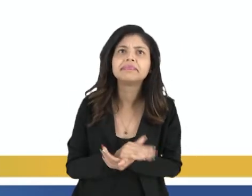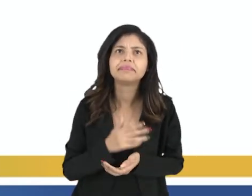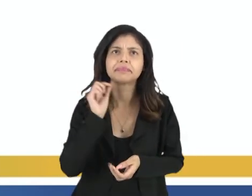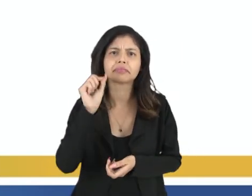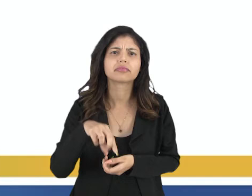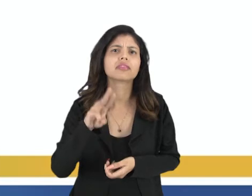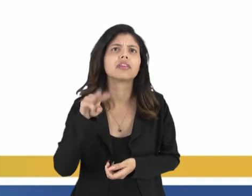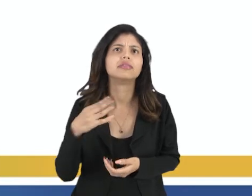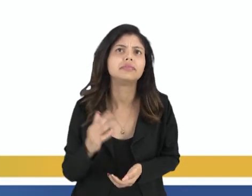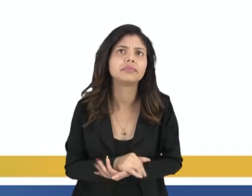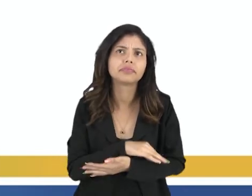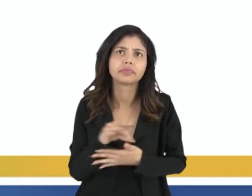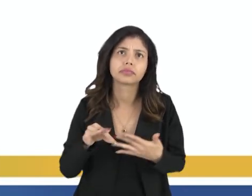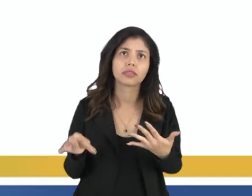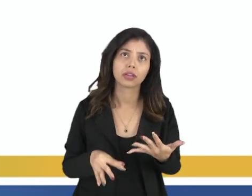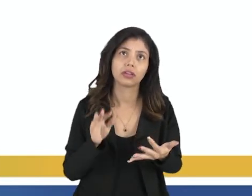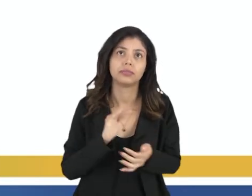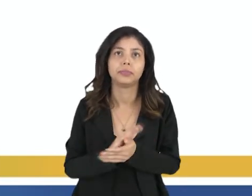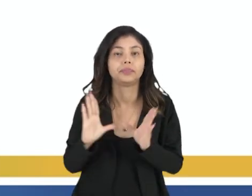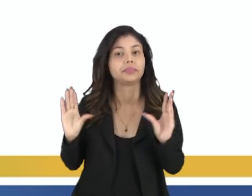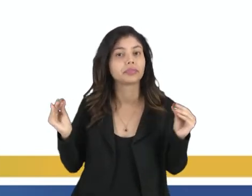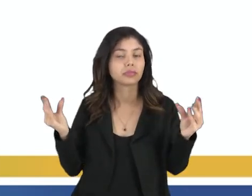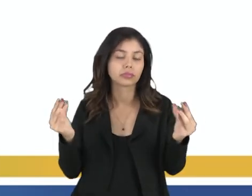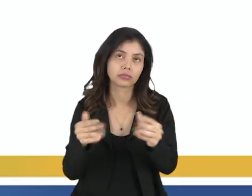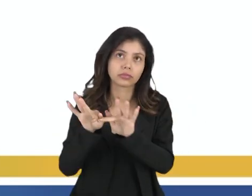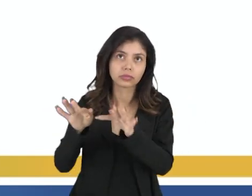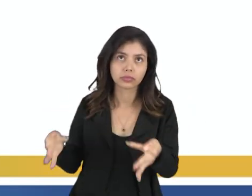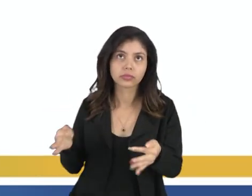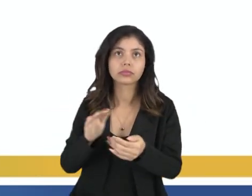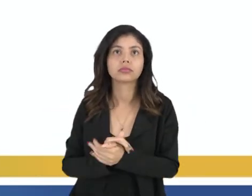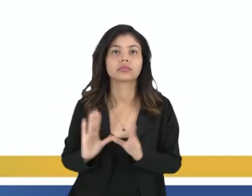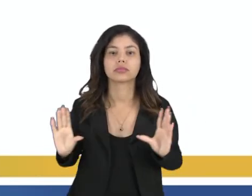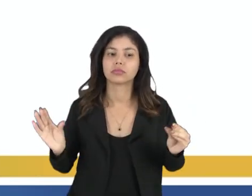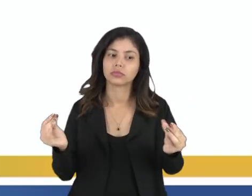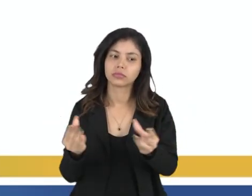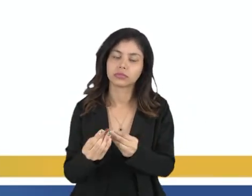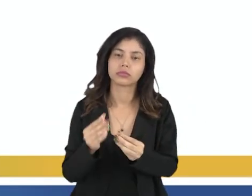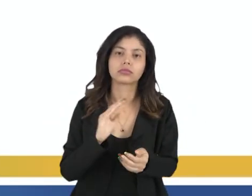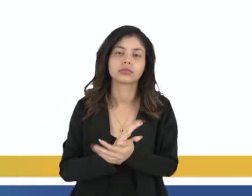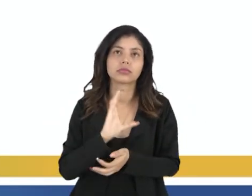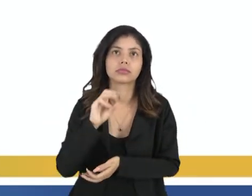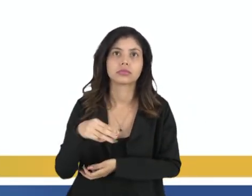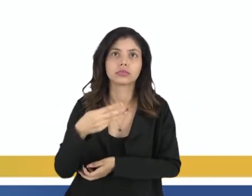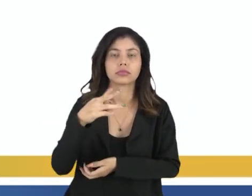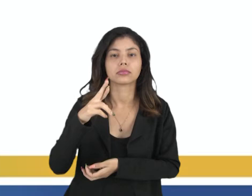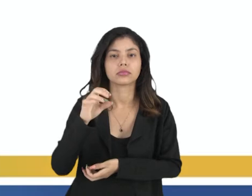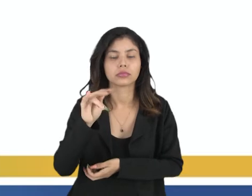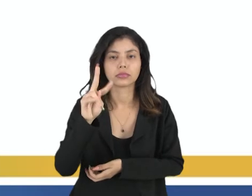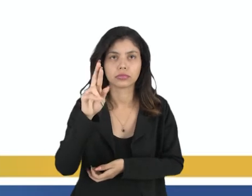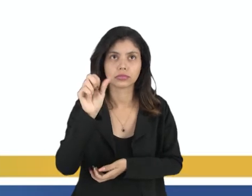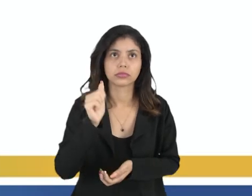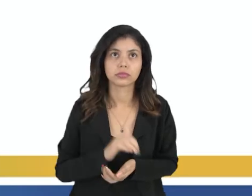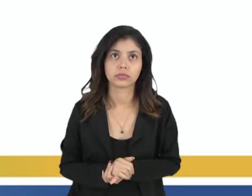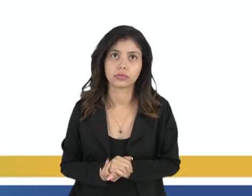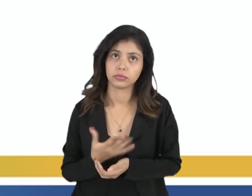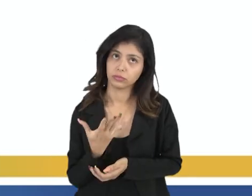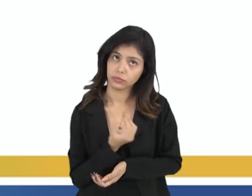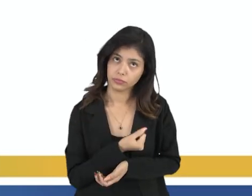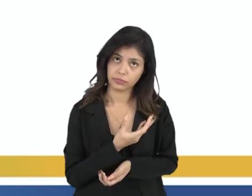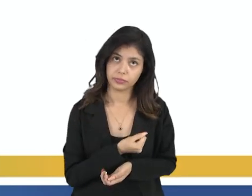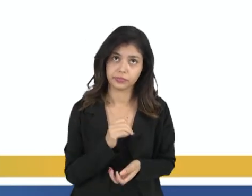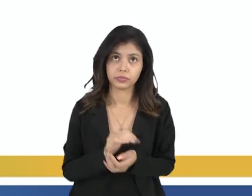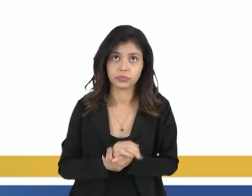os elementos químicos presentes, se nós vamos ter substância simples, se nós vamos ter substância composta.